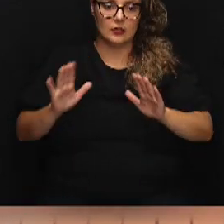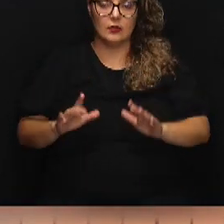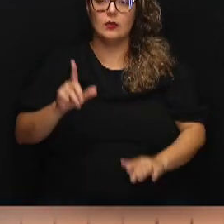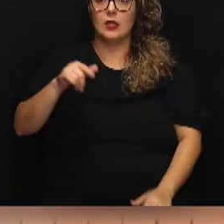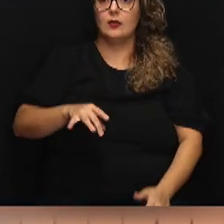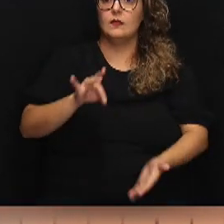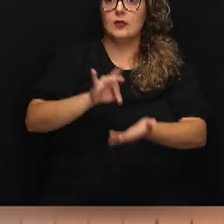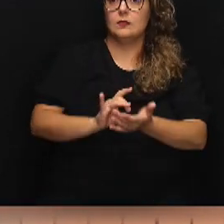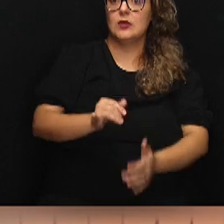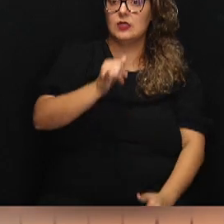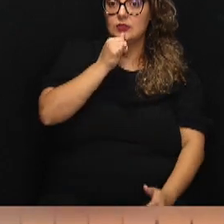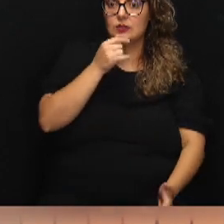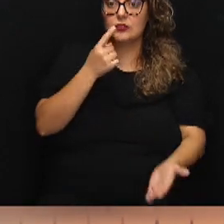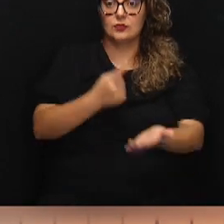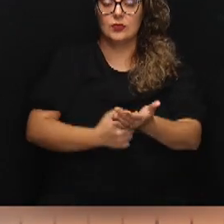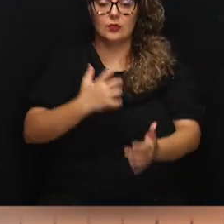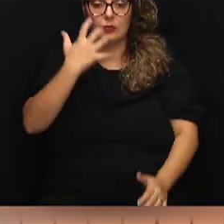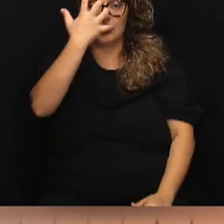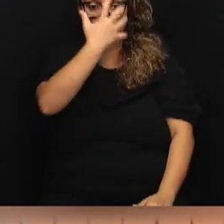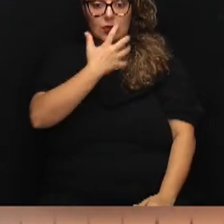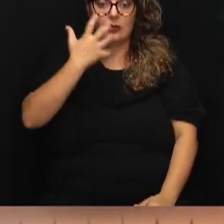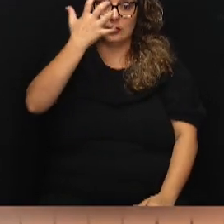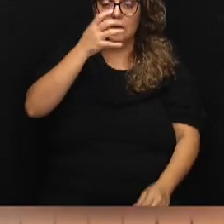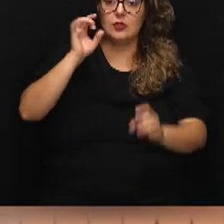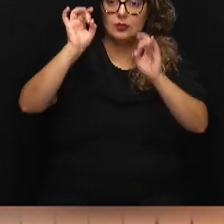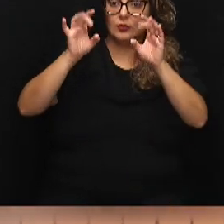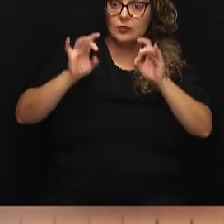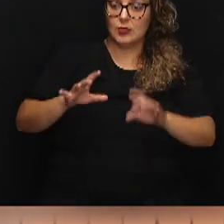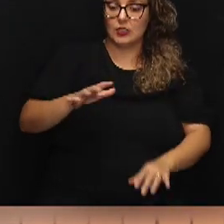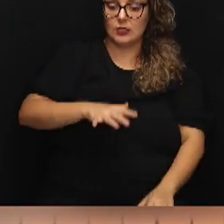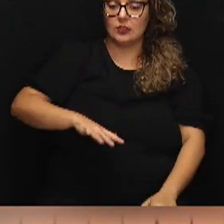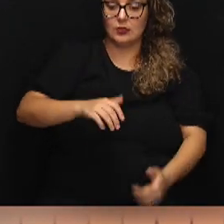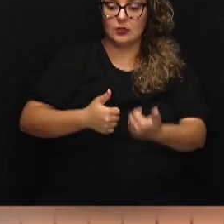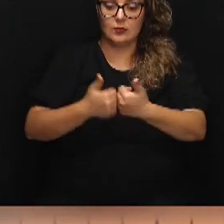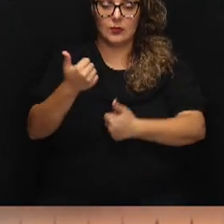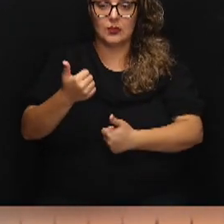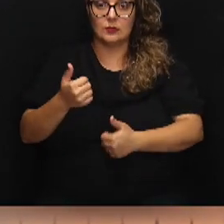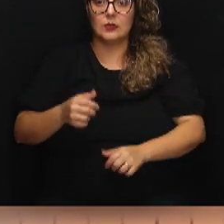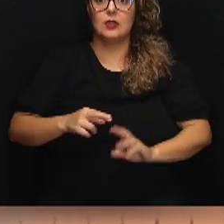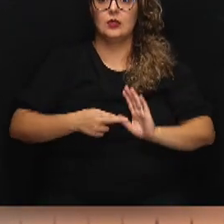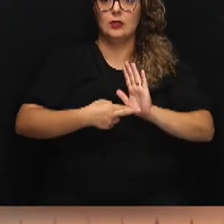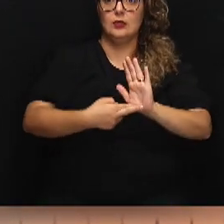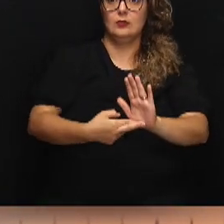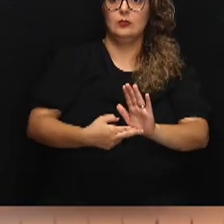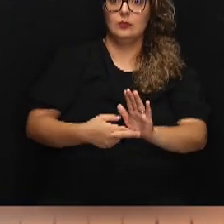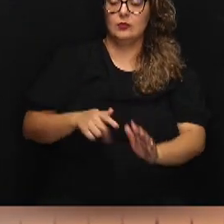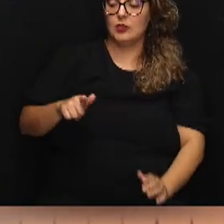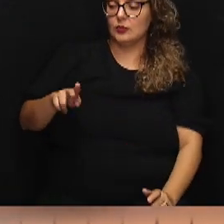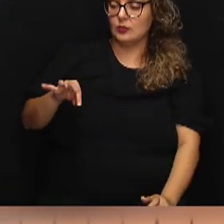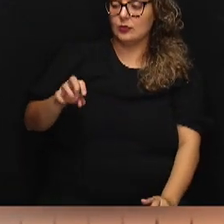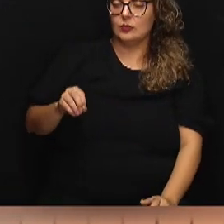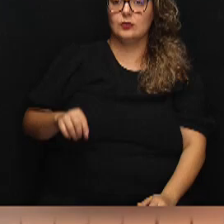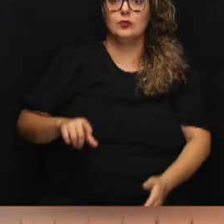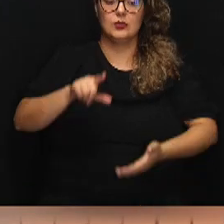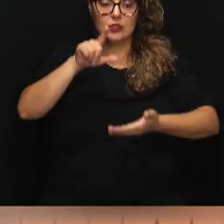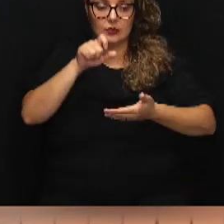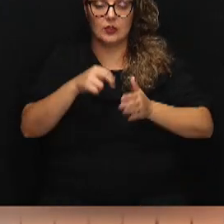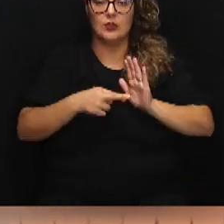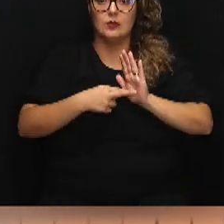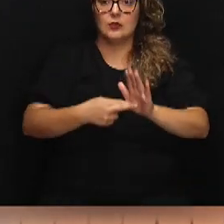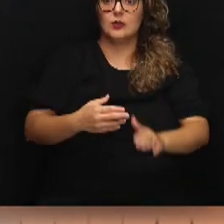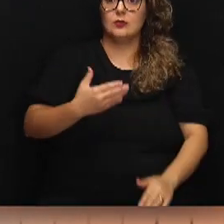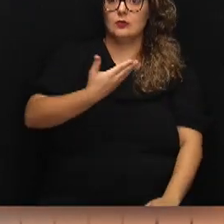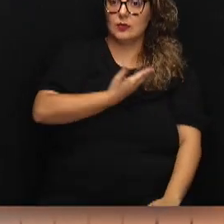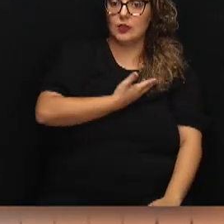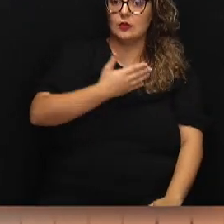exemplos de comprometimento e paixão, especialmente na área do esporte, aqui representado pelo Guto, e da fotografia, com meu grande